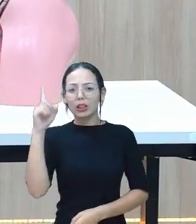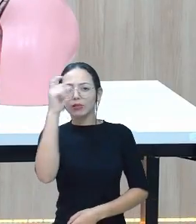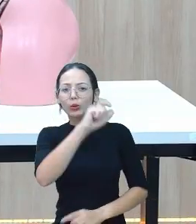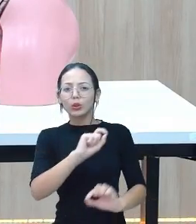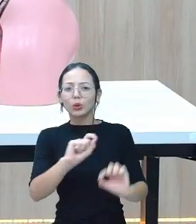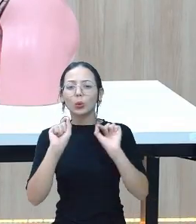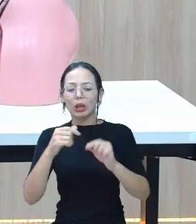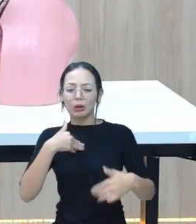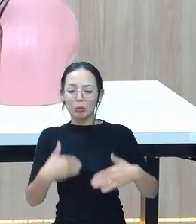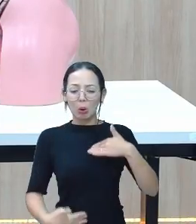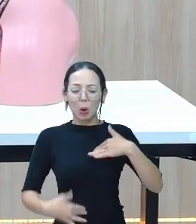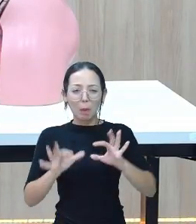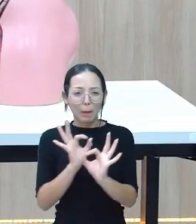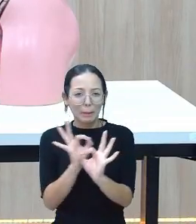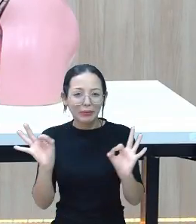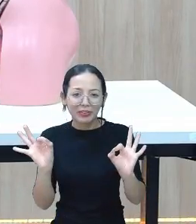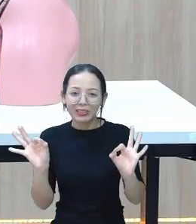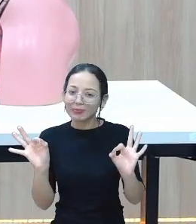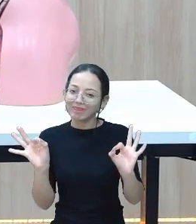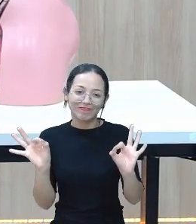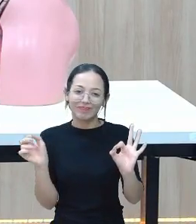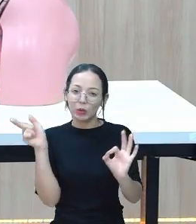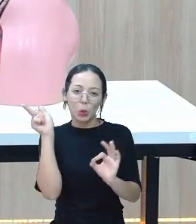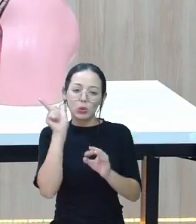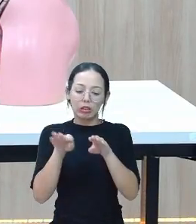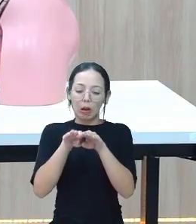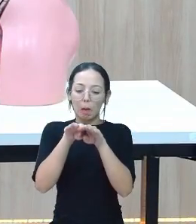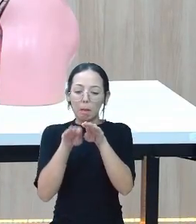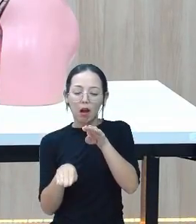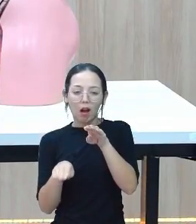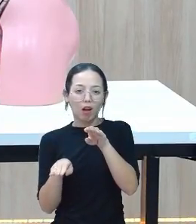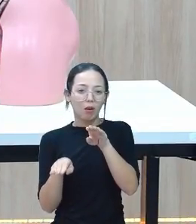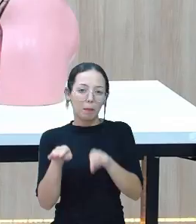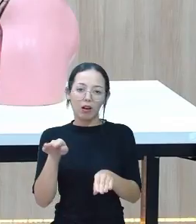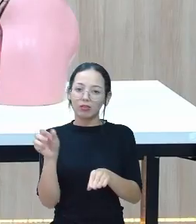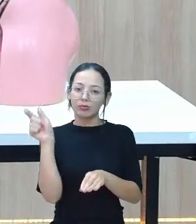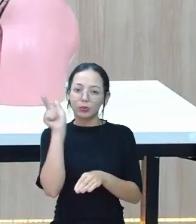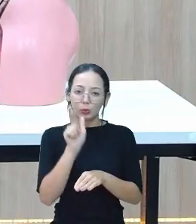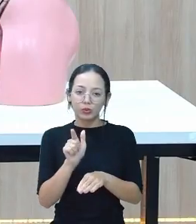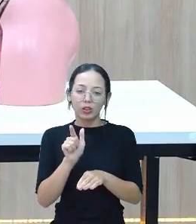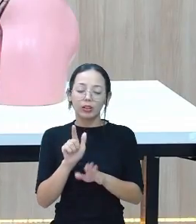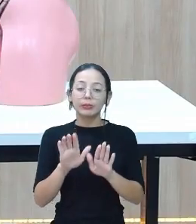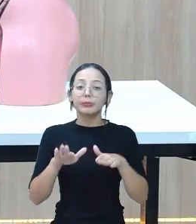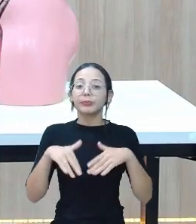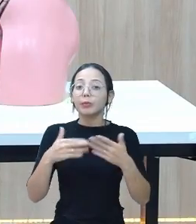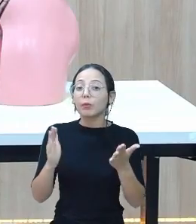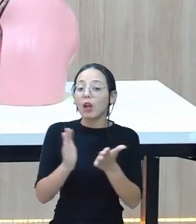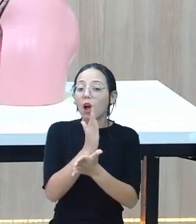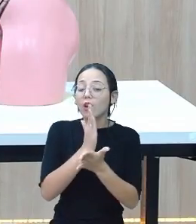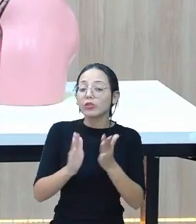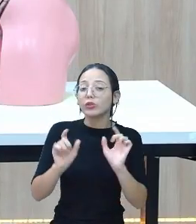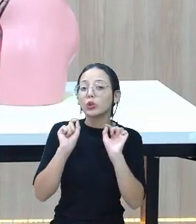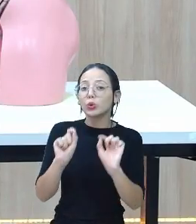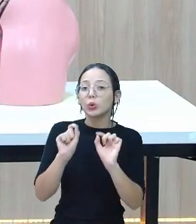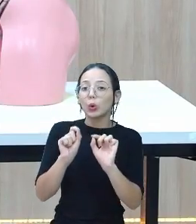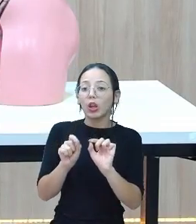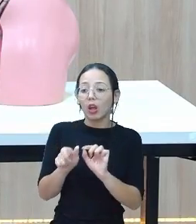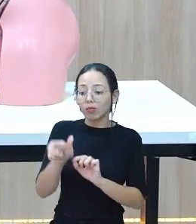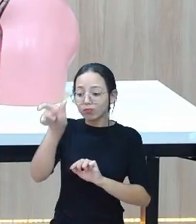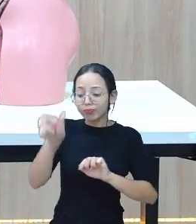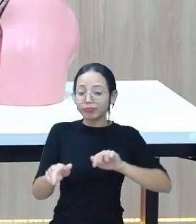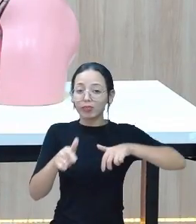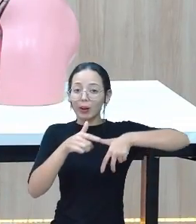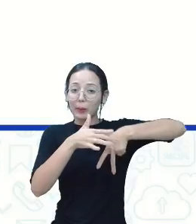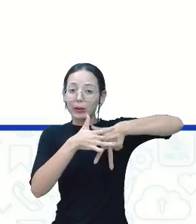organismo fique em perfeito equilíbrio e de forma harmoniosa. E muitas vezes leva o paciente a